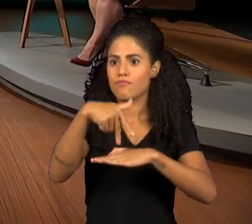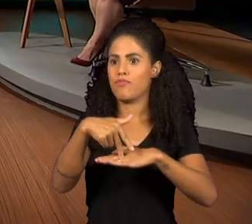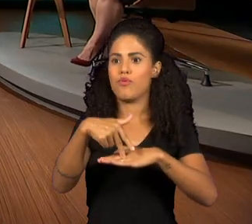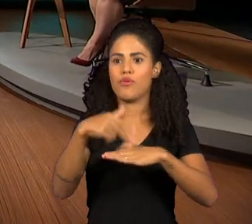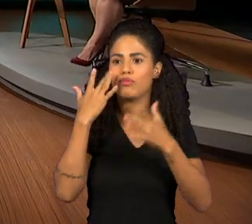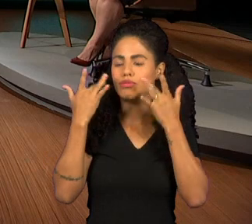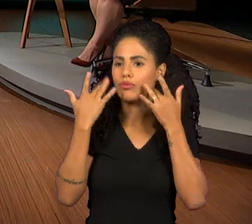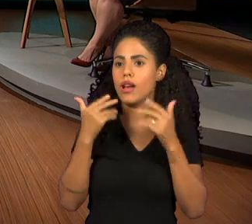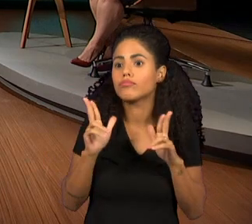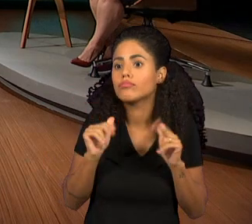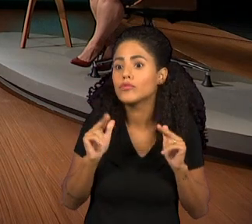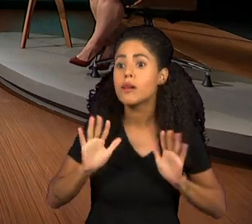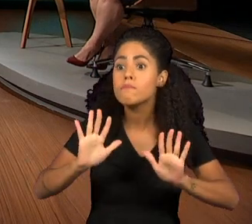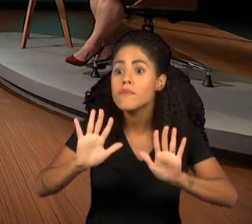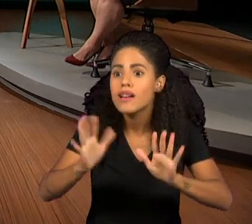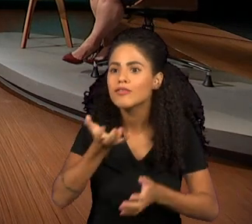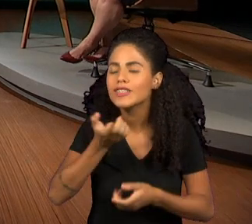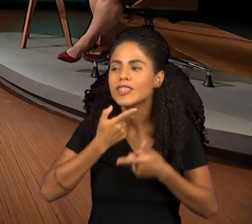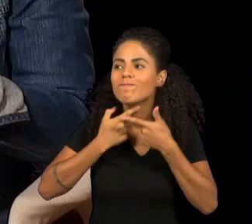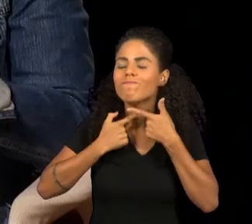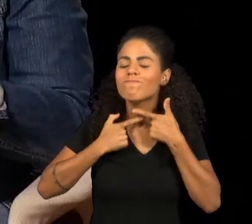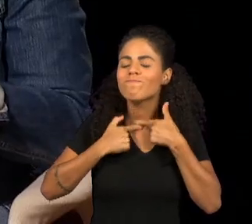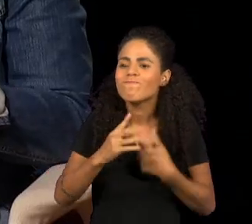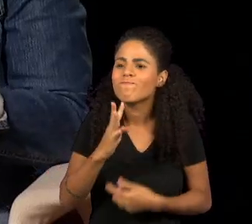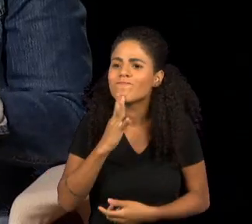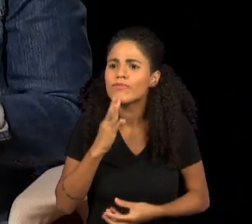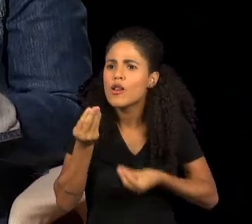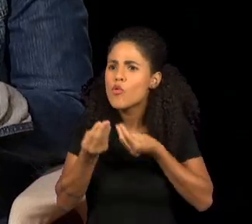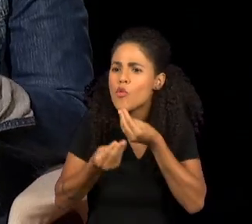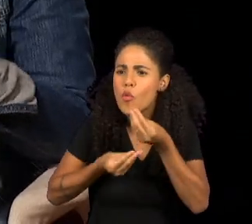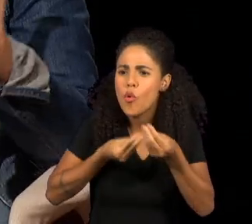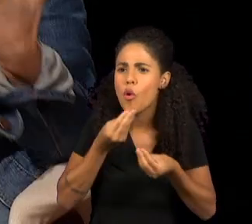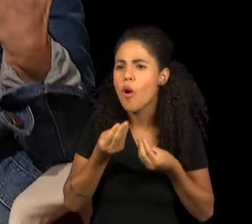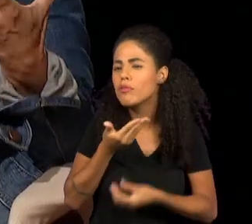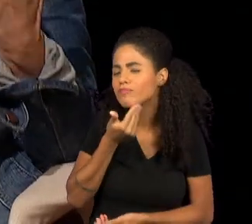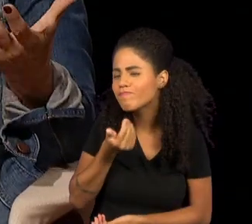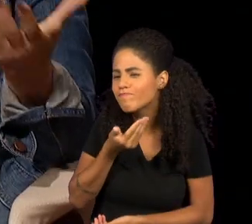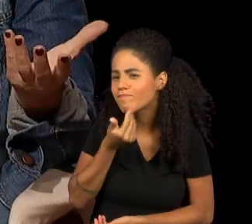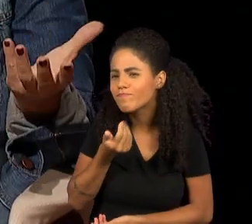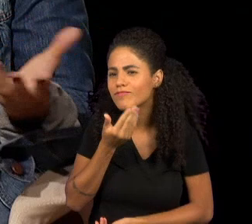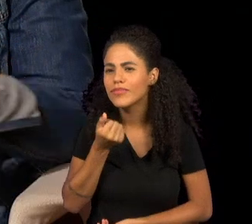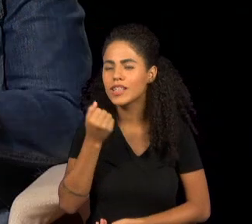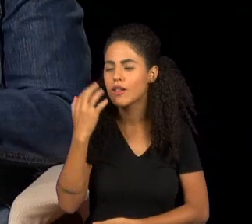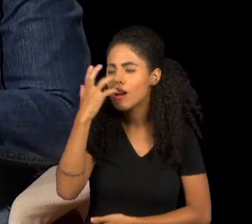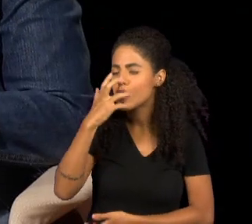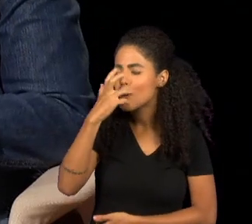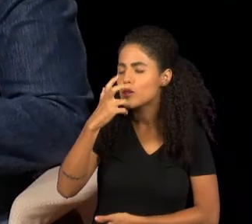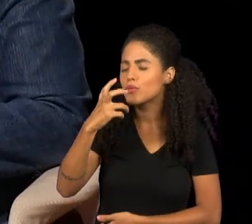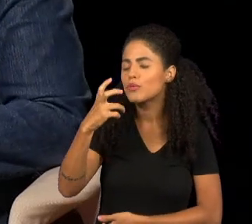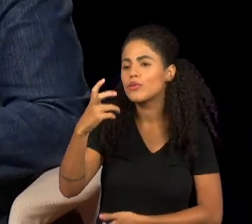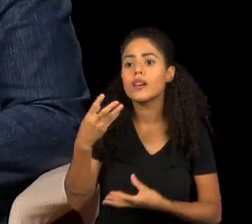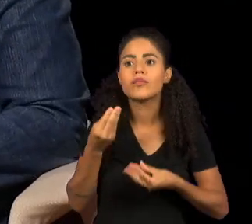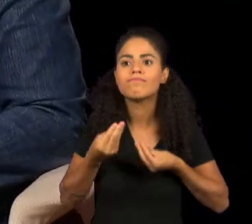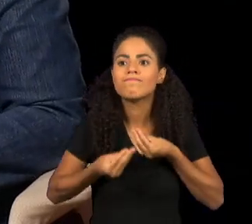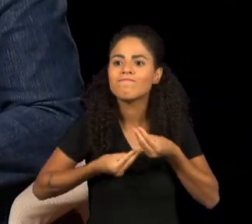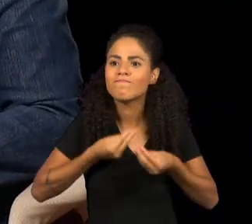para conhecer o que eles faziam, sabe? Como era, porque aquilo me encantava. Eu me lembro que eu vi